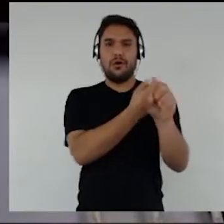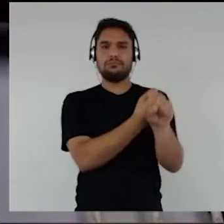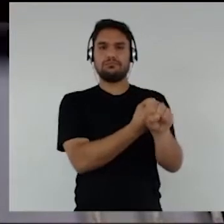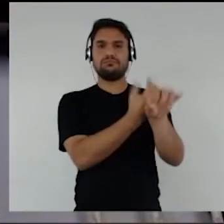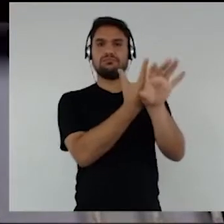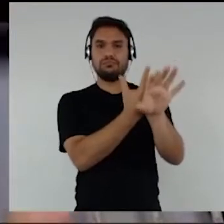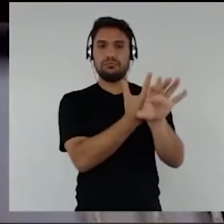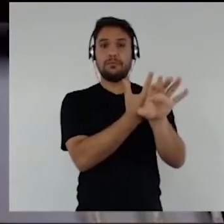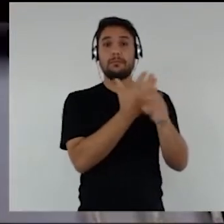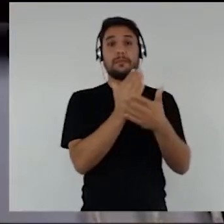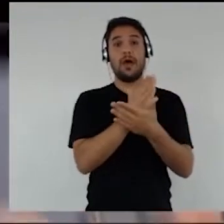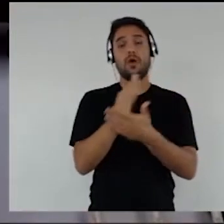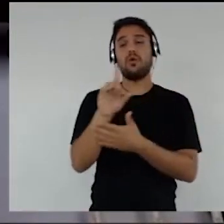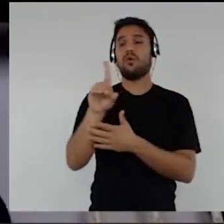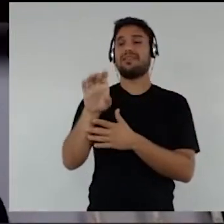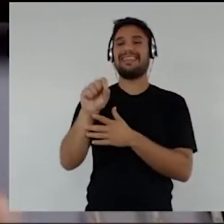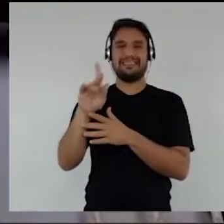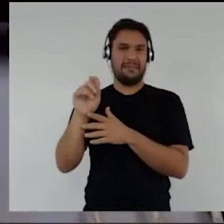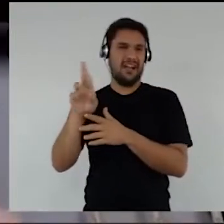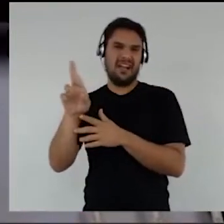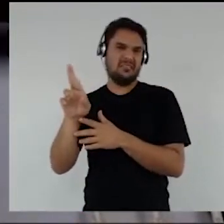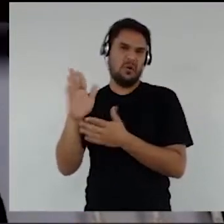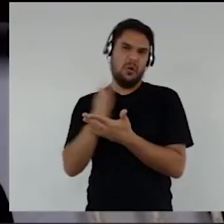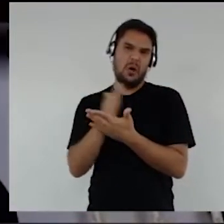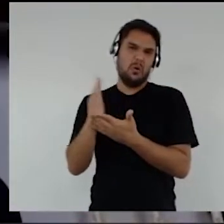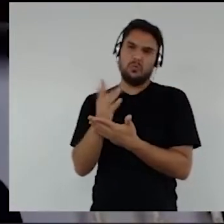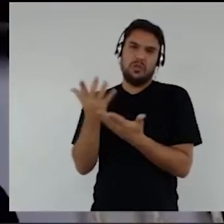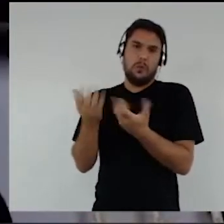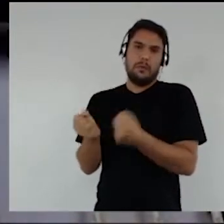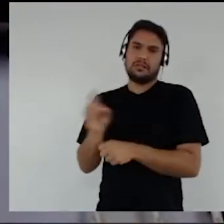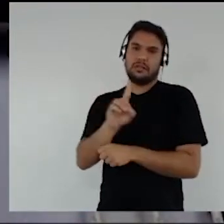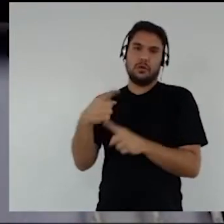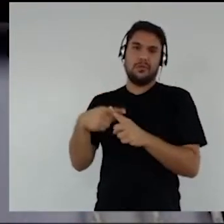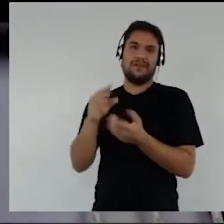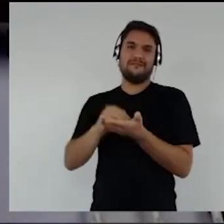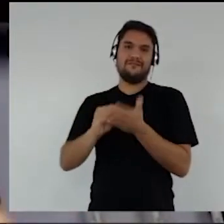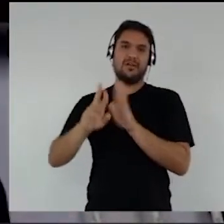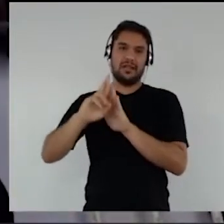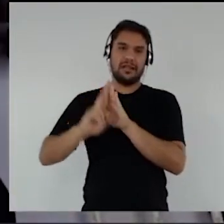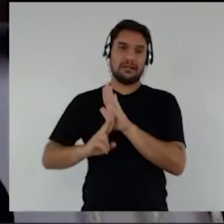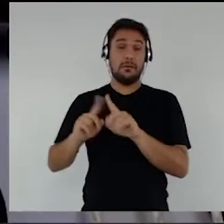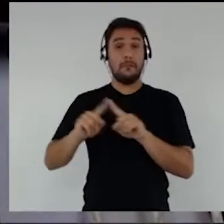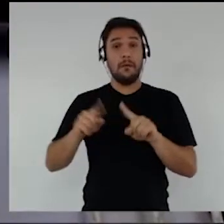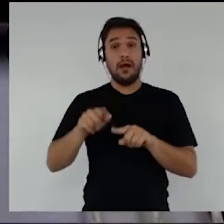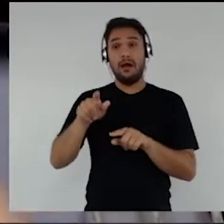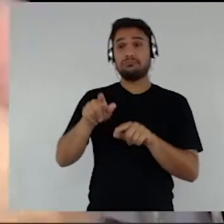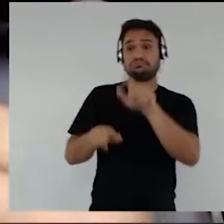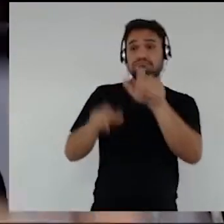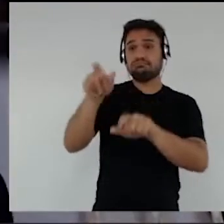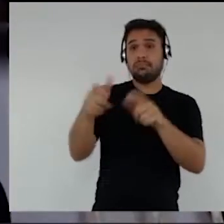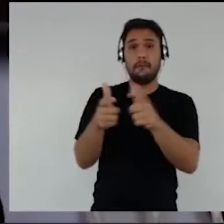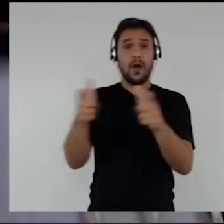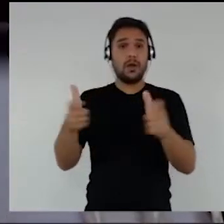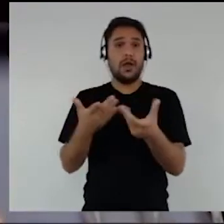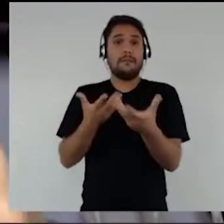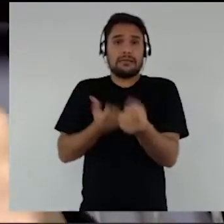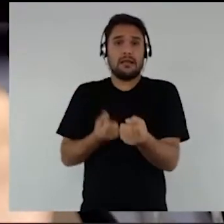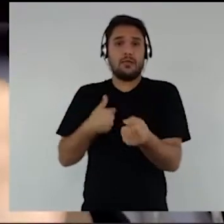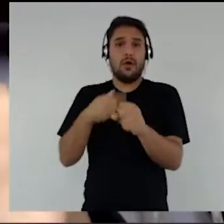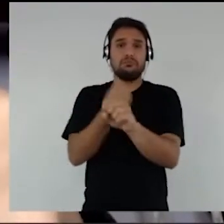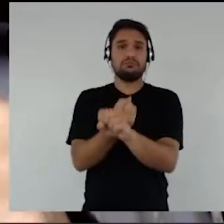fora, salvo uma exceção aí que não me recebeu por ausência de regulamentação, me recebeu, me ouviu,